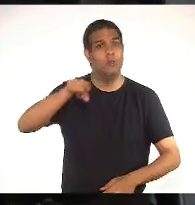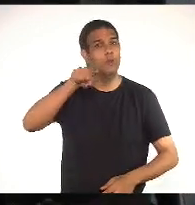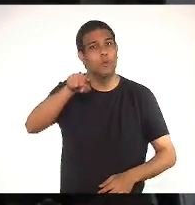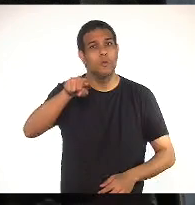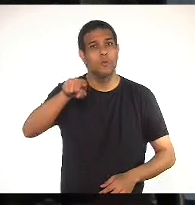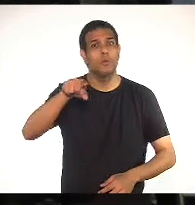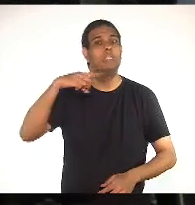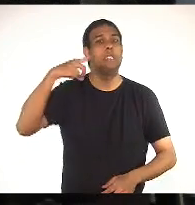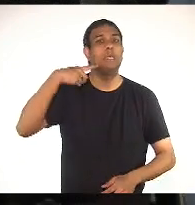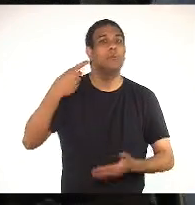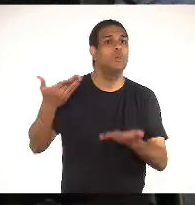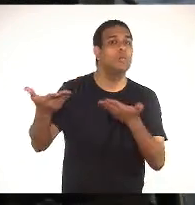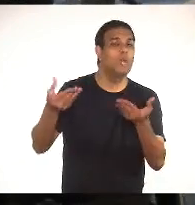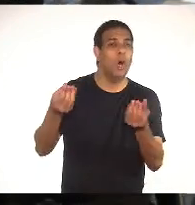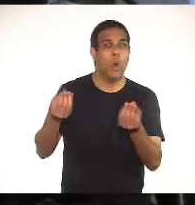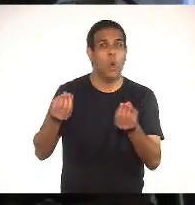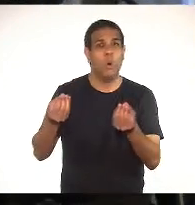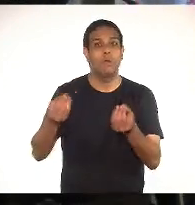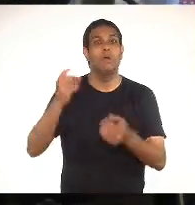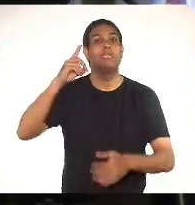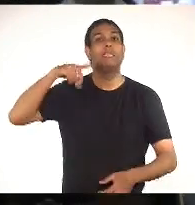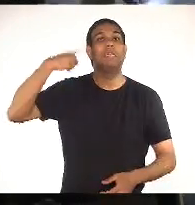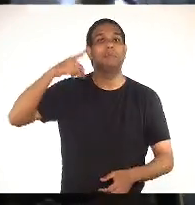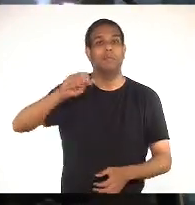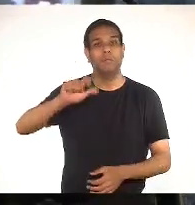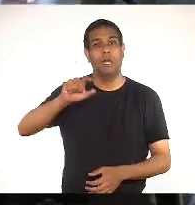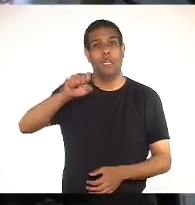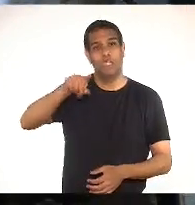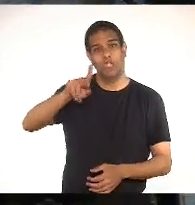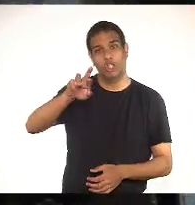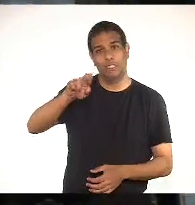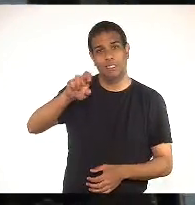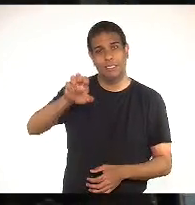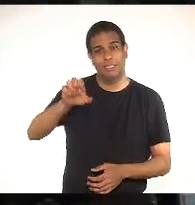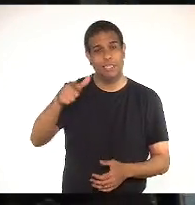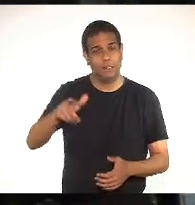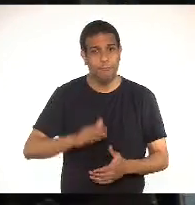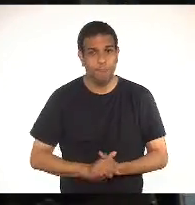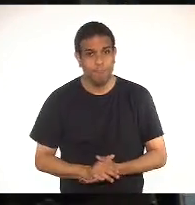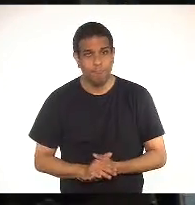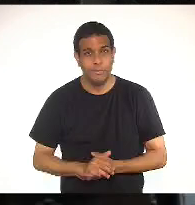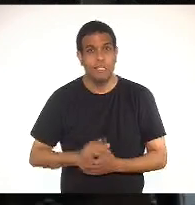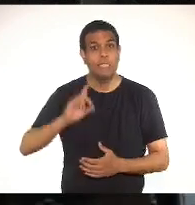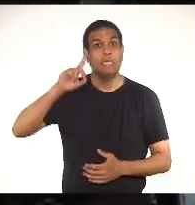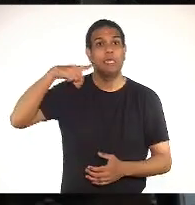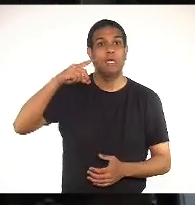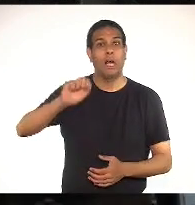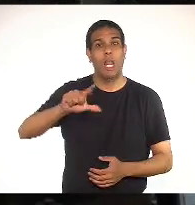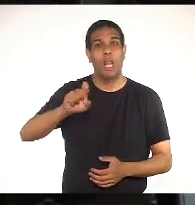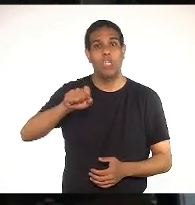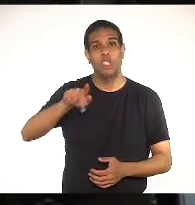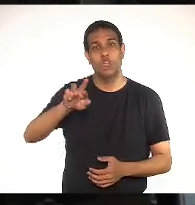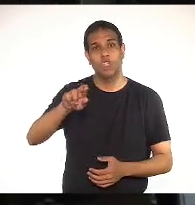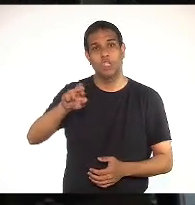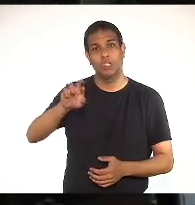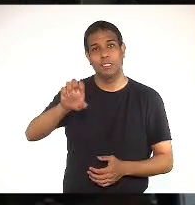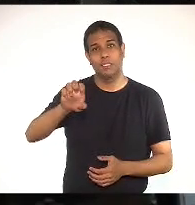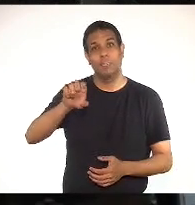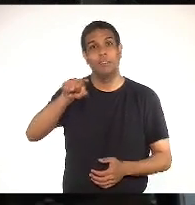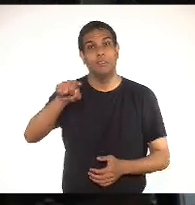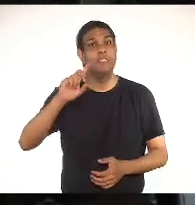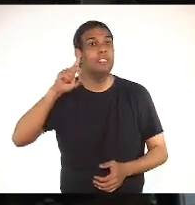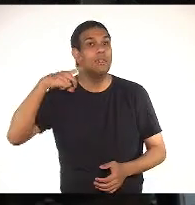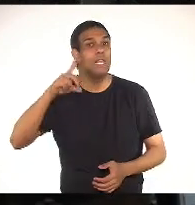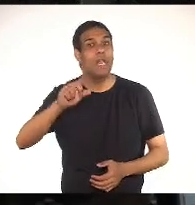Deputado Renan Ferreirinha. Deputado Alexandre Knoploch. Deputado Alexandre Knoploch. Deputada